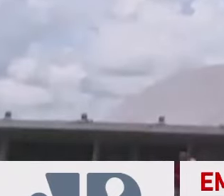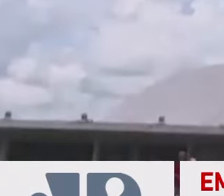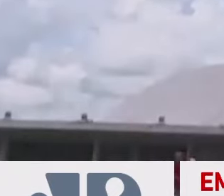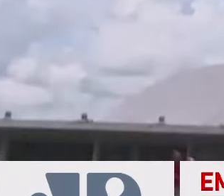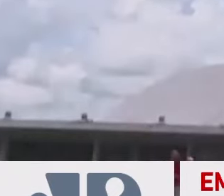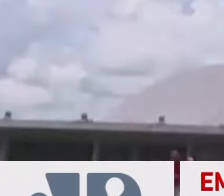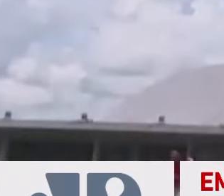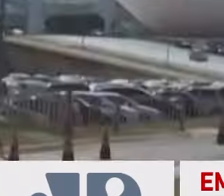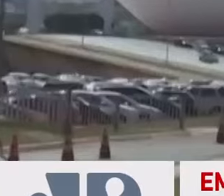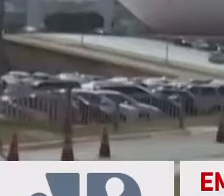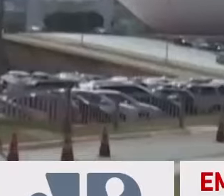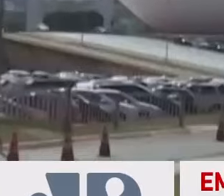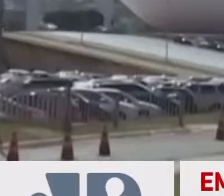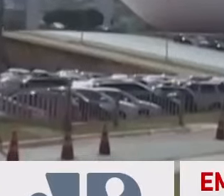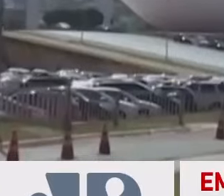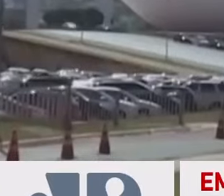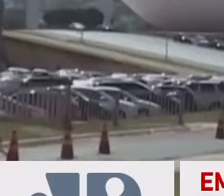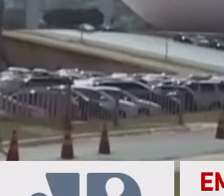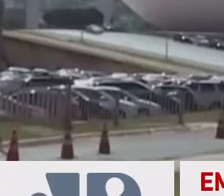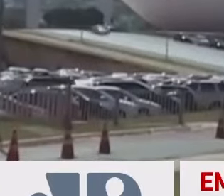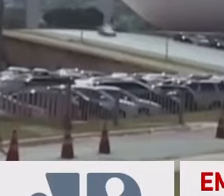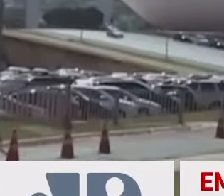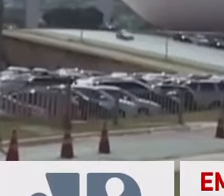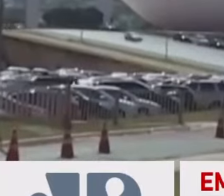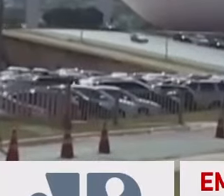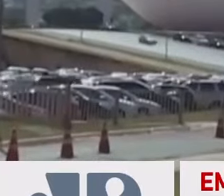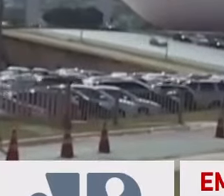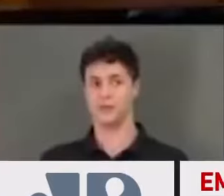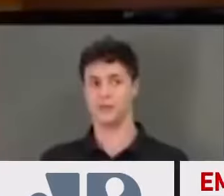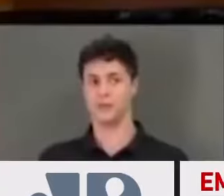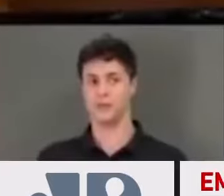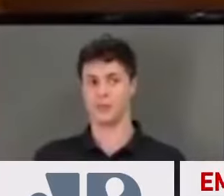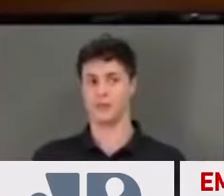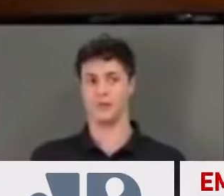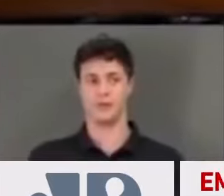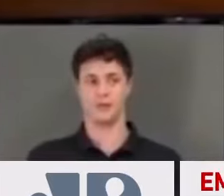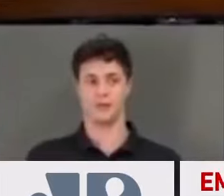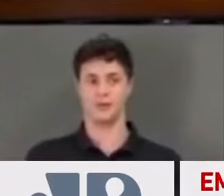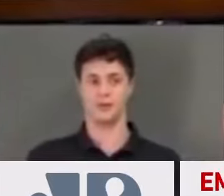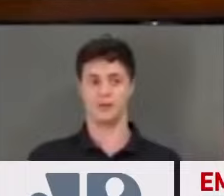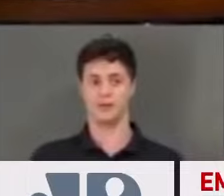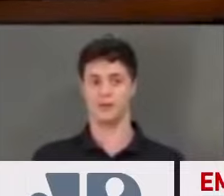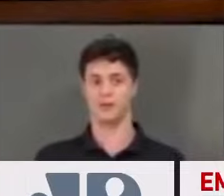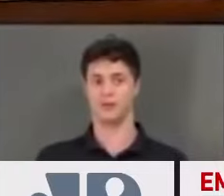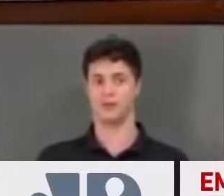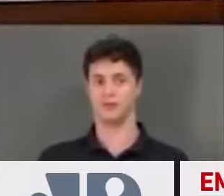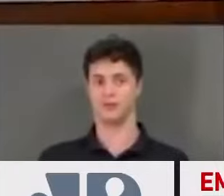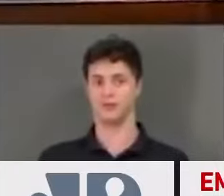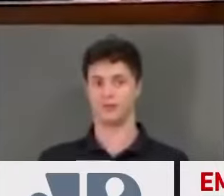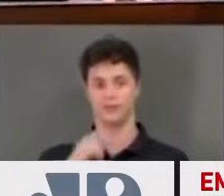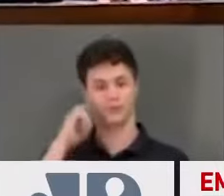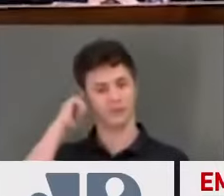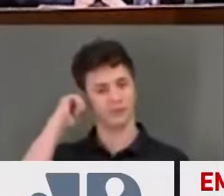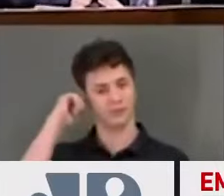disso, as indicações dos valores deverá ser aprovada pelos colegiados. Cada bancada poderá apresentar até